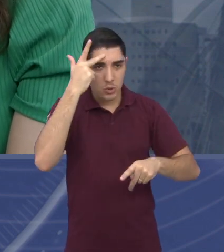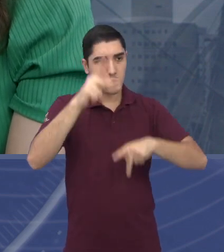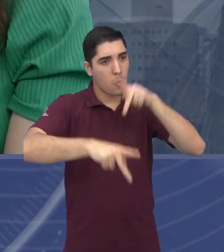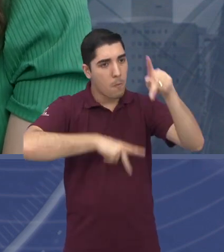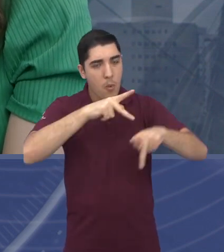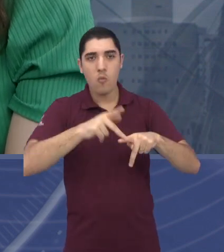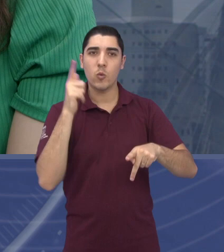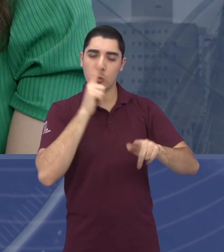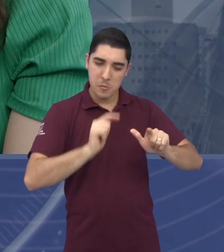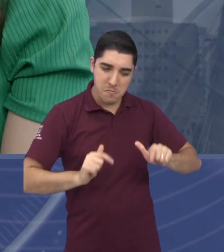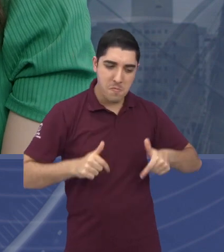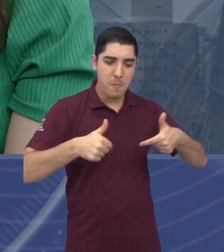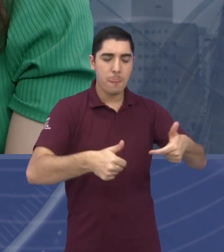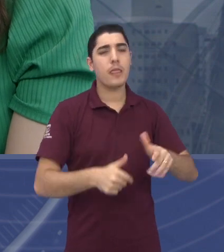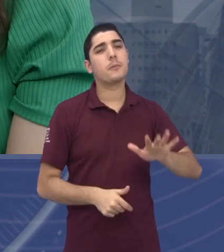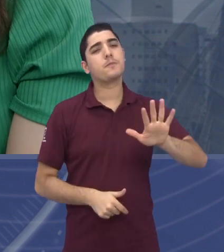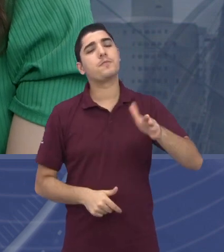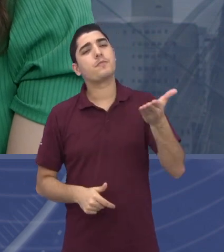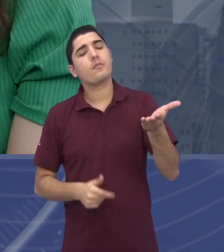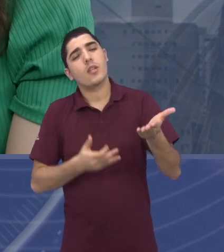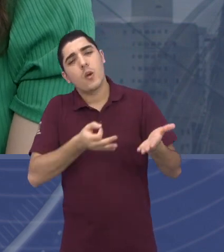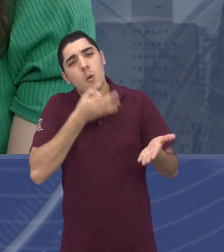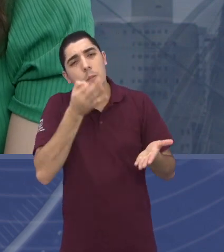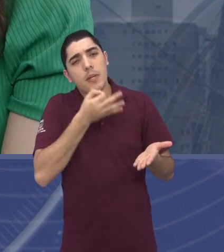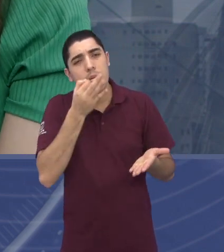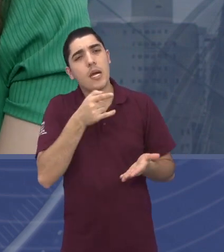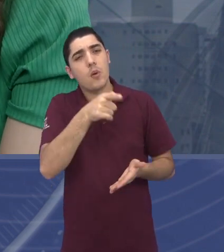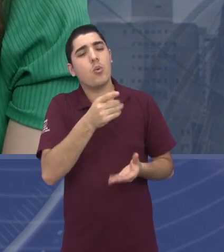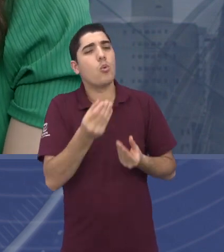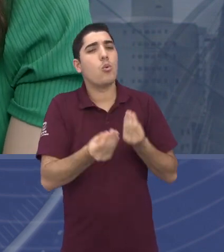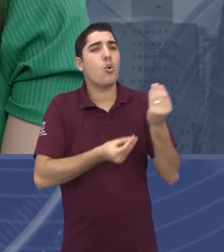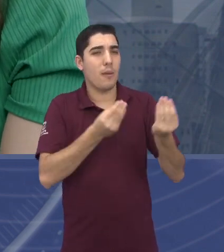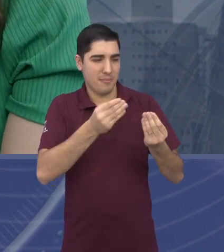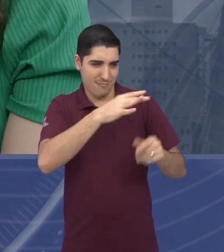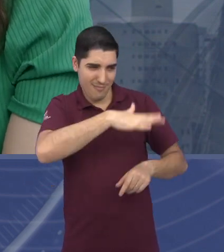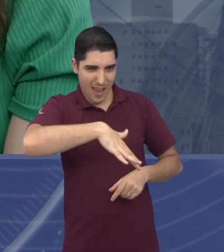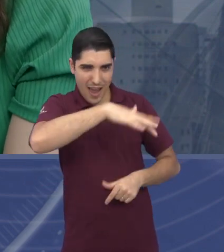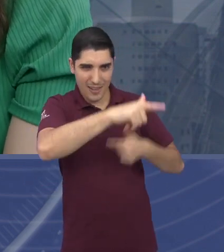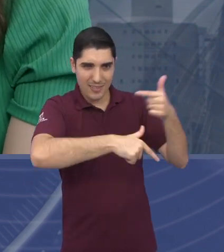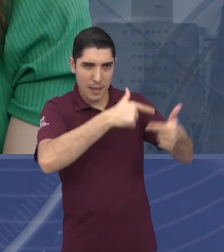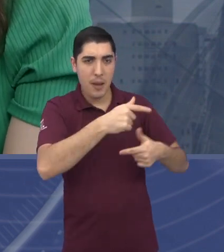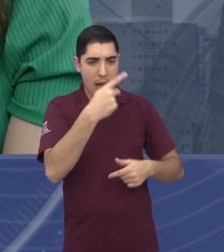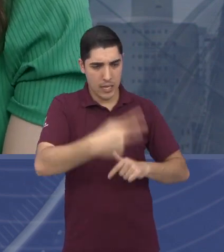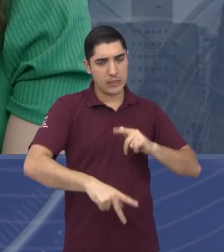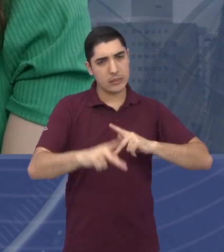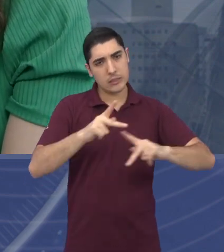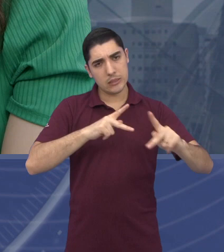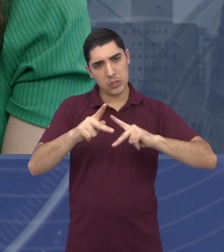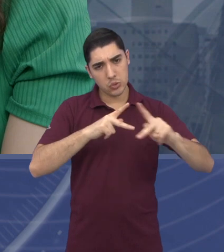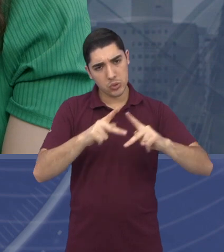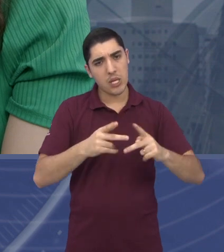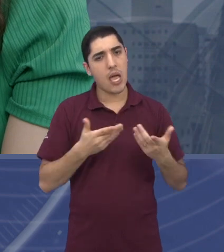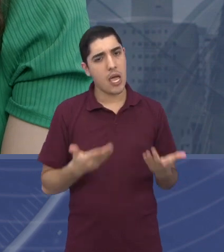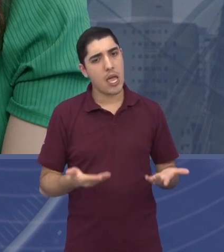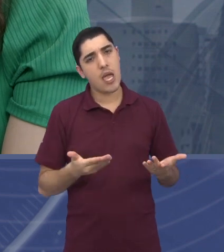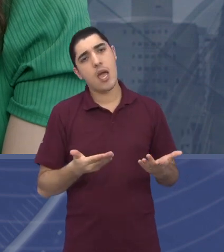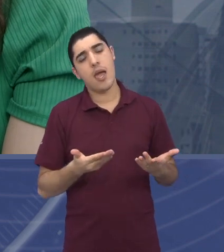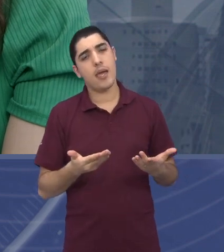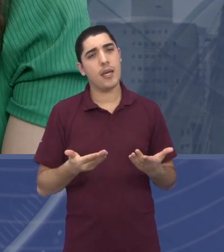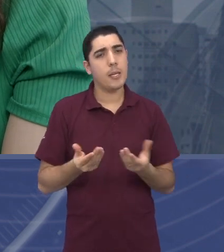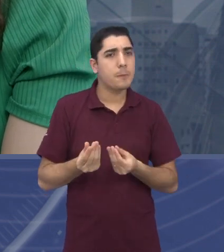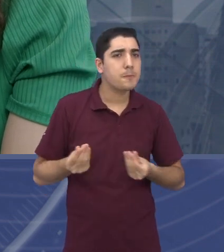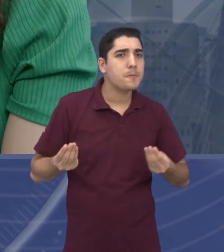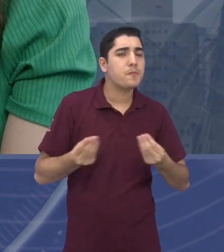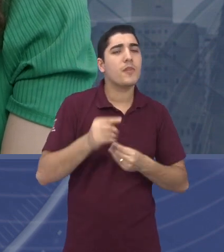bem mais ativa. E, Carol, como que você avalia? A gente fala um pouquinho da questão do mercado de trabalho, São José dos Campos nesse